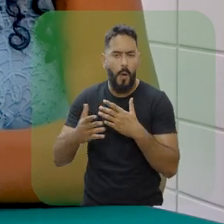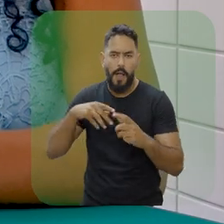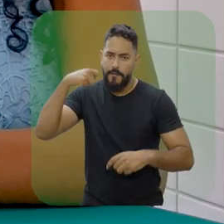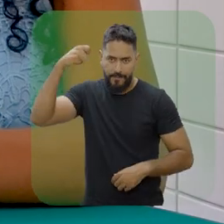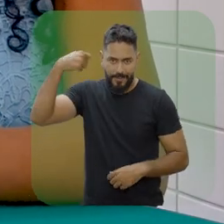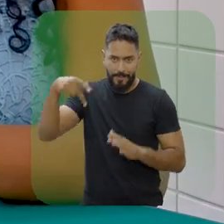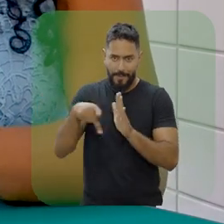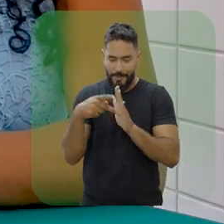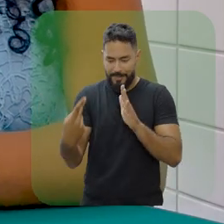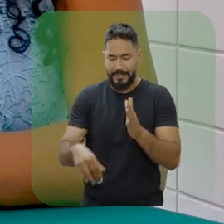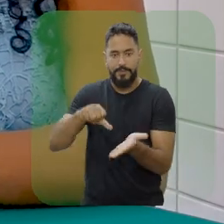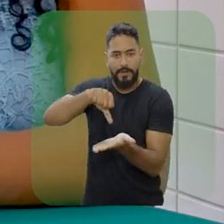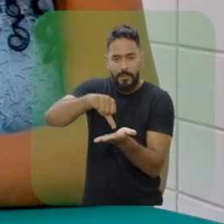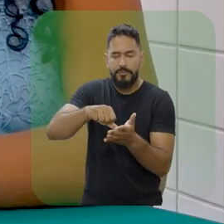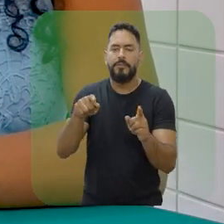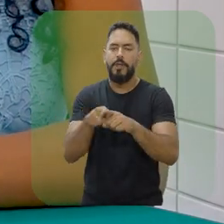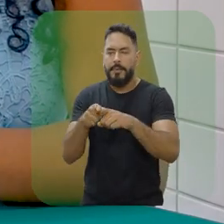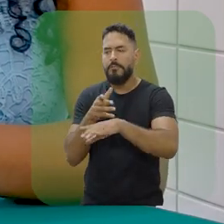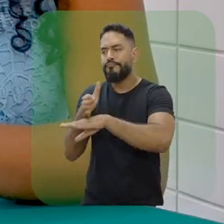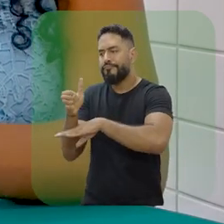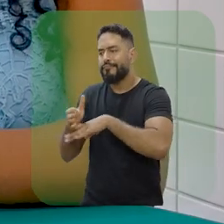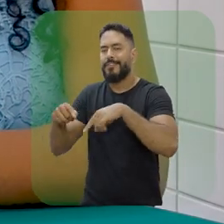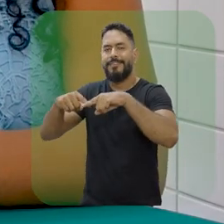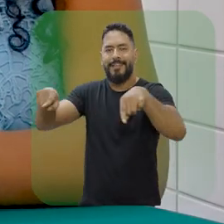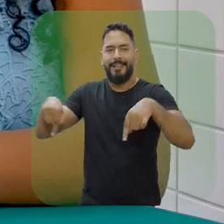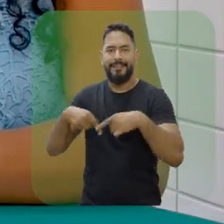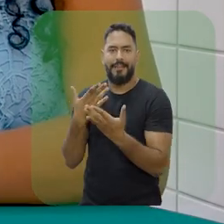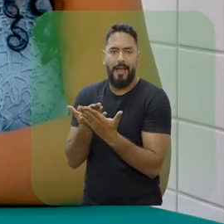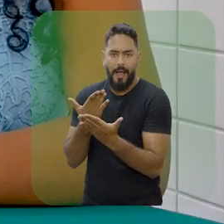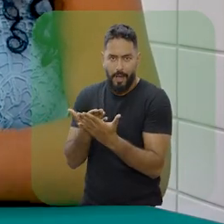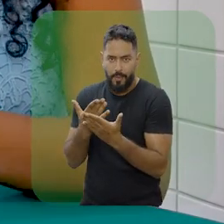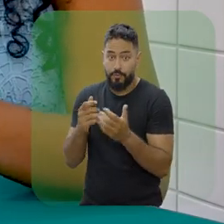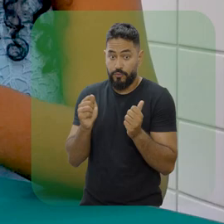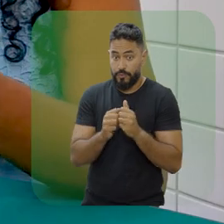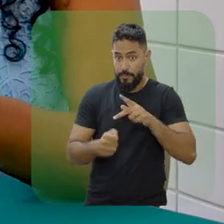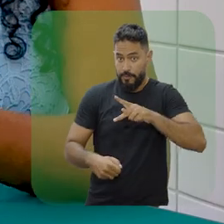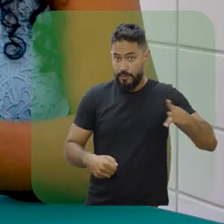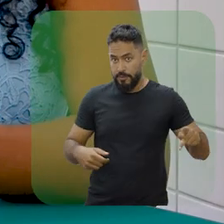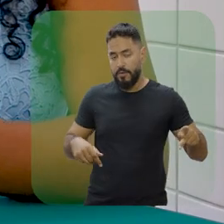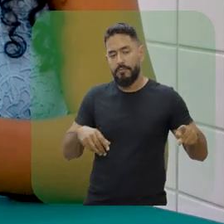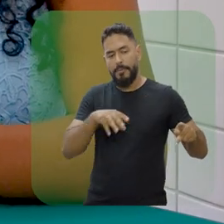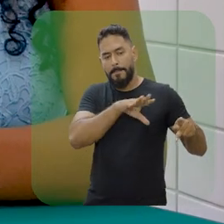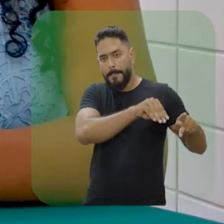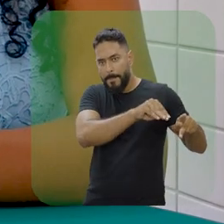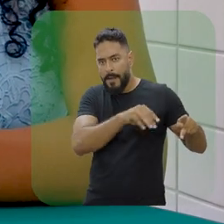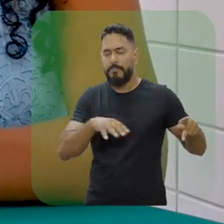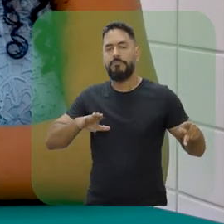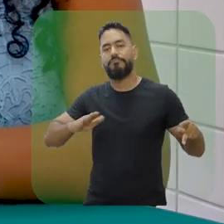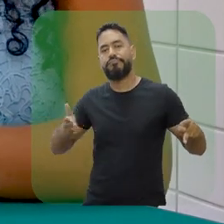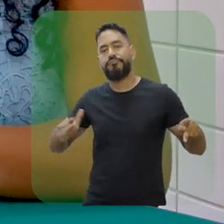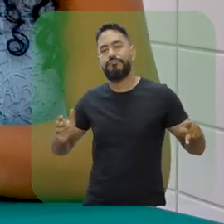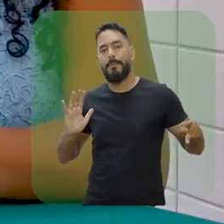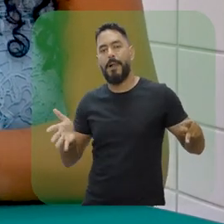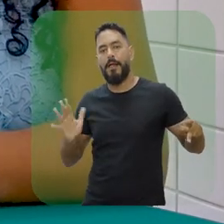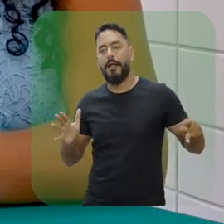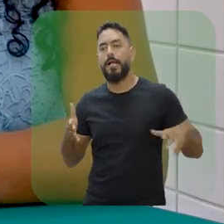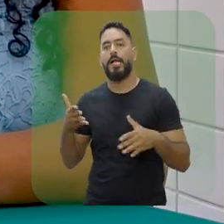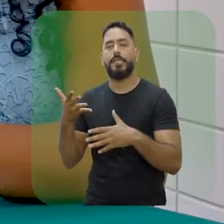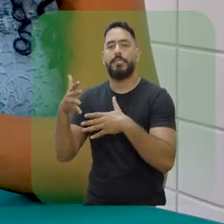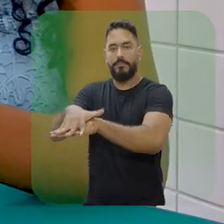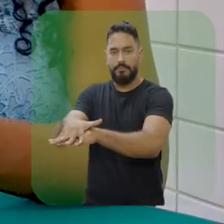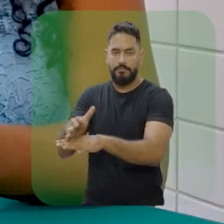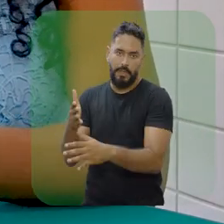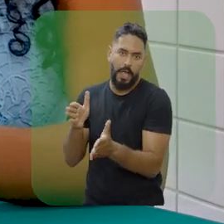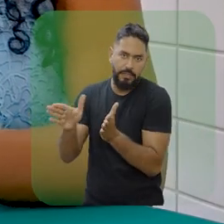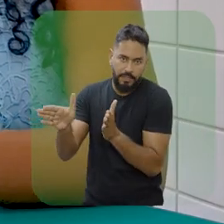do campus e também atuamos em sala de aula junto ao professor para tornar aquele ambiente mais acessível. Temos um projeto